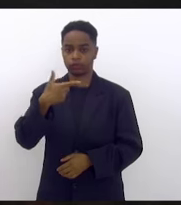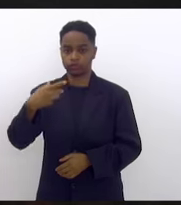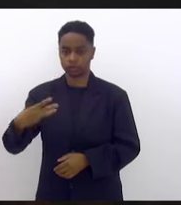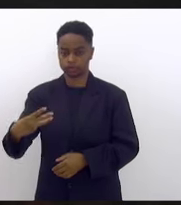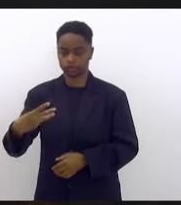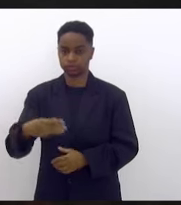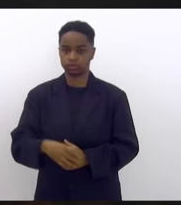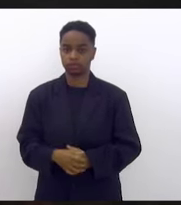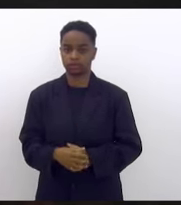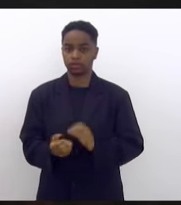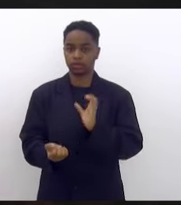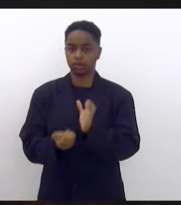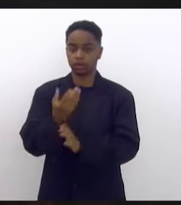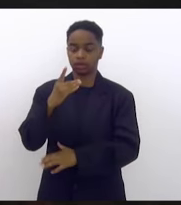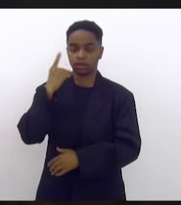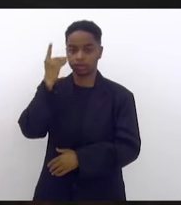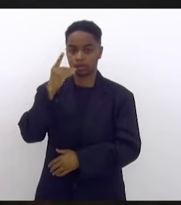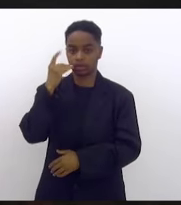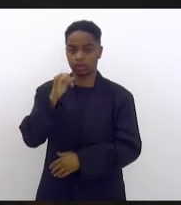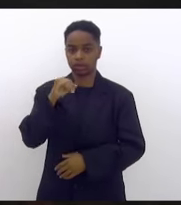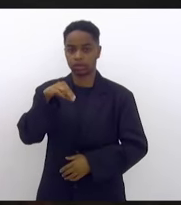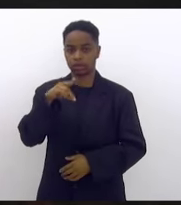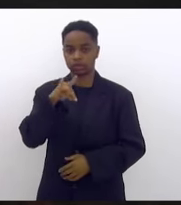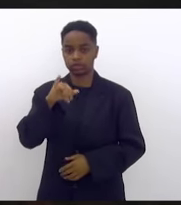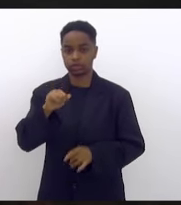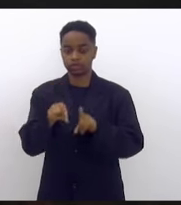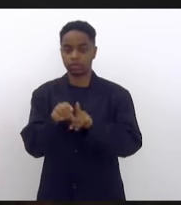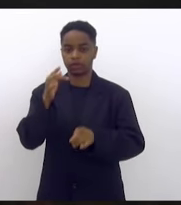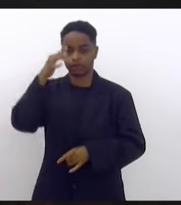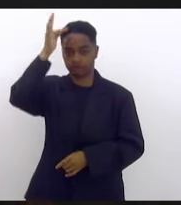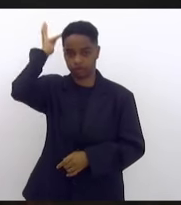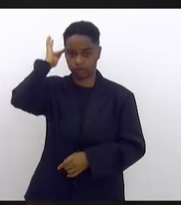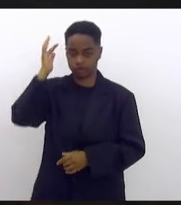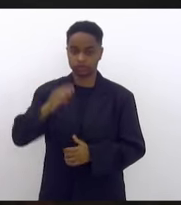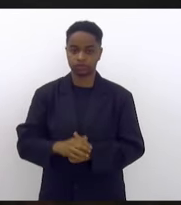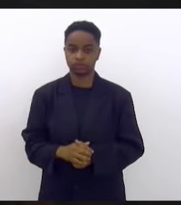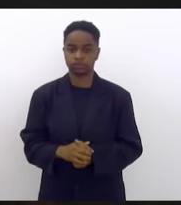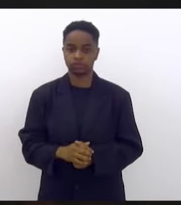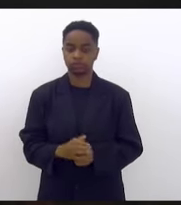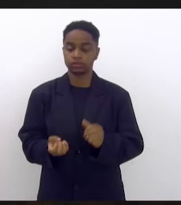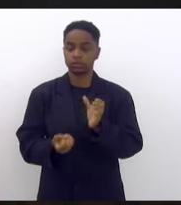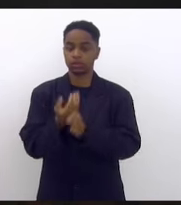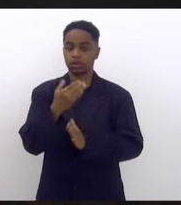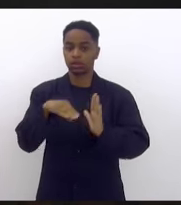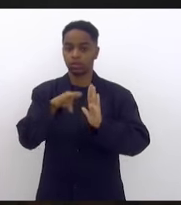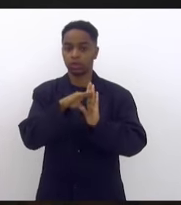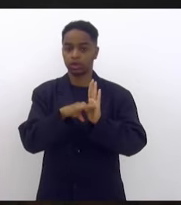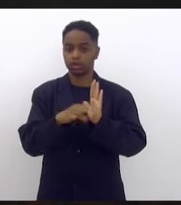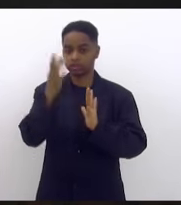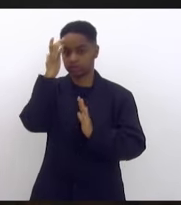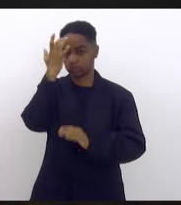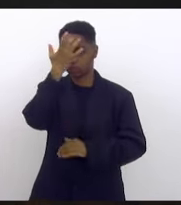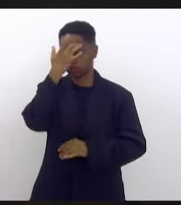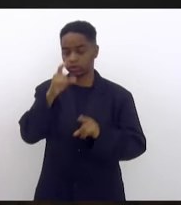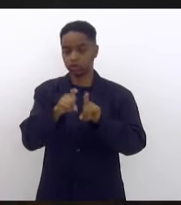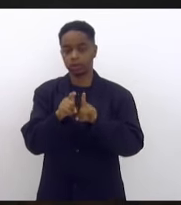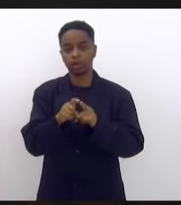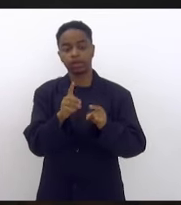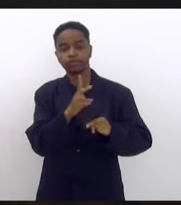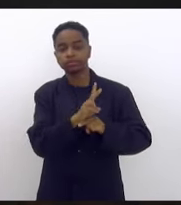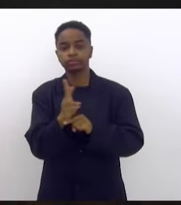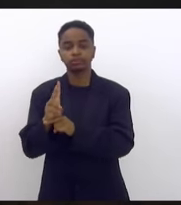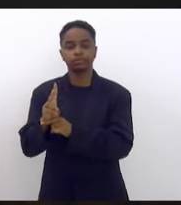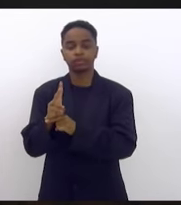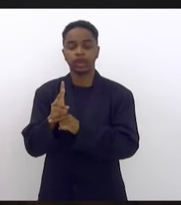616/2023, de autoria dos deputados Índia Armelau e Fred Pacheco, que institui o programa de saúde mental, prevenção